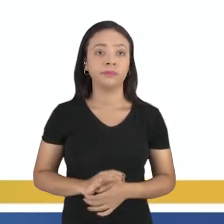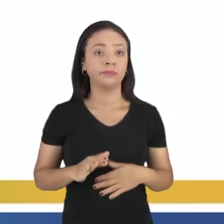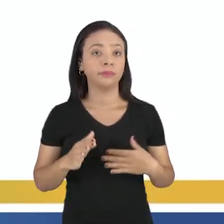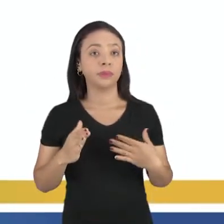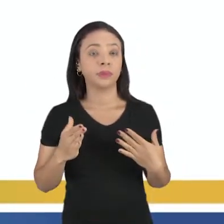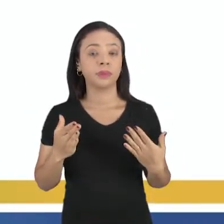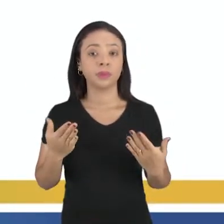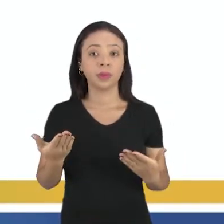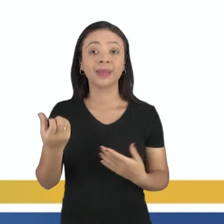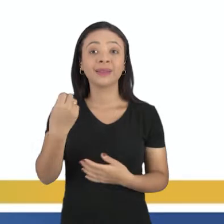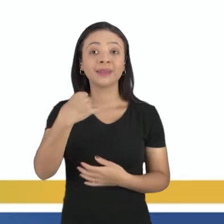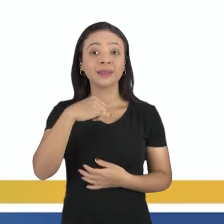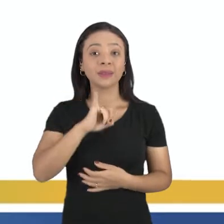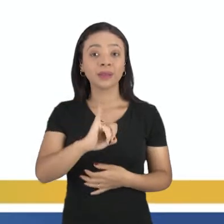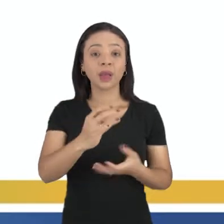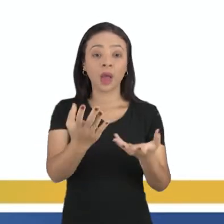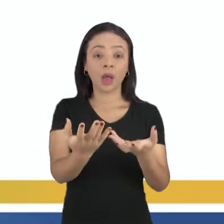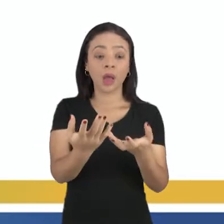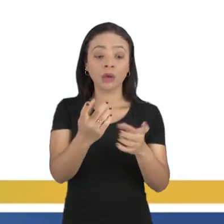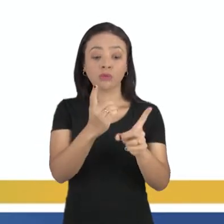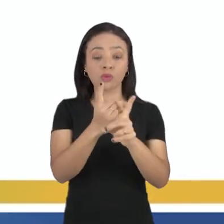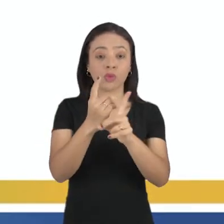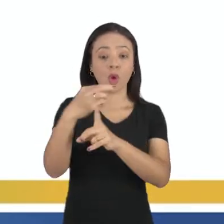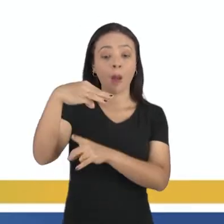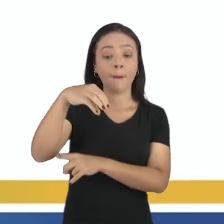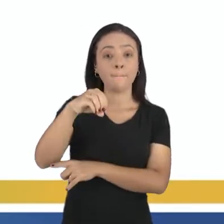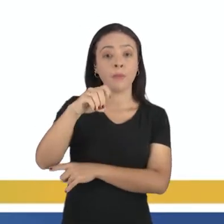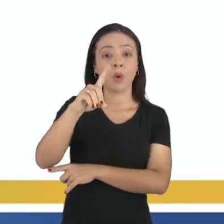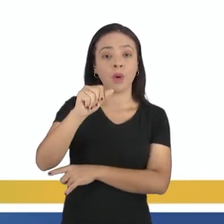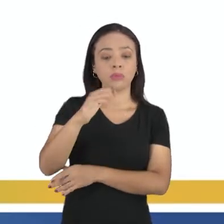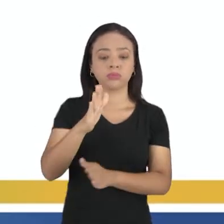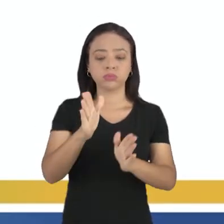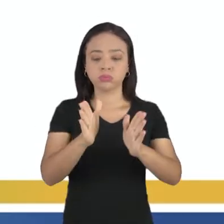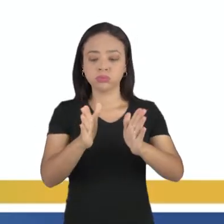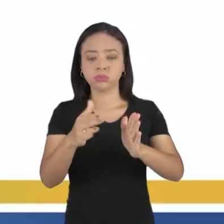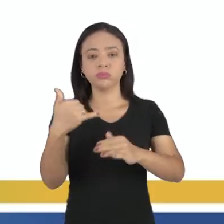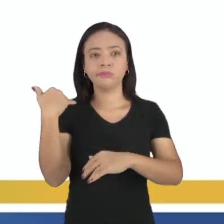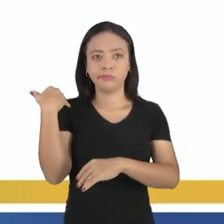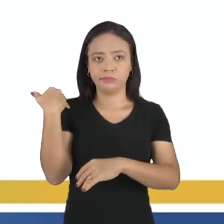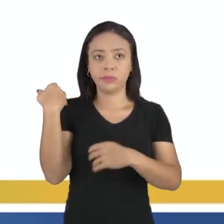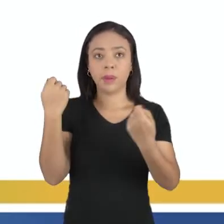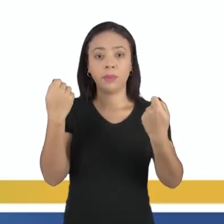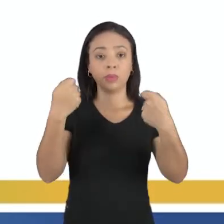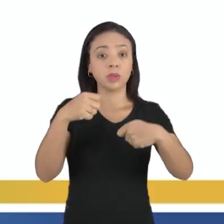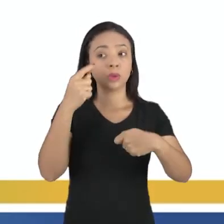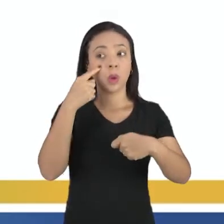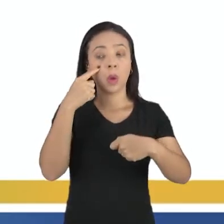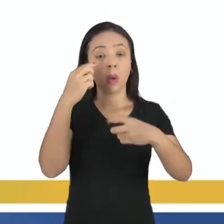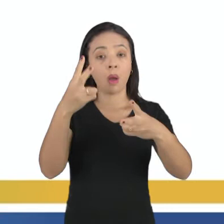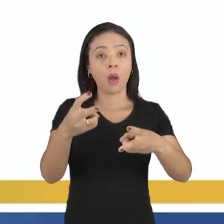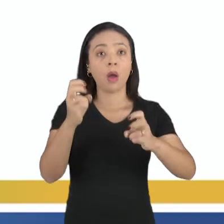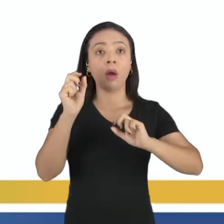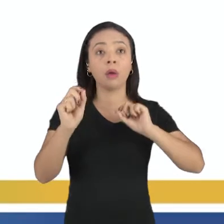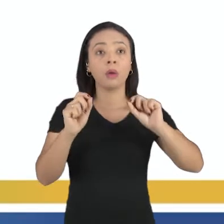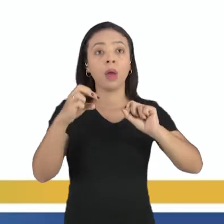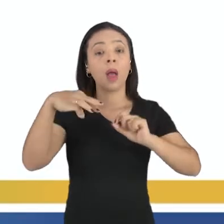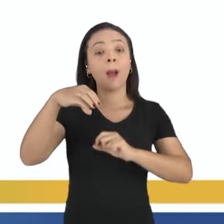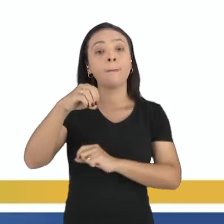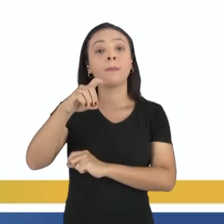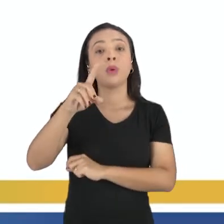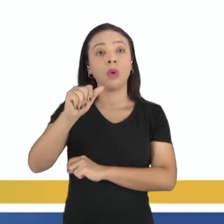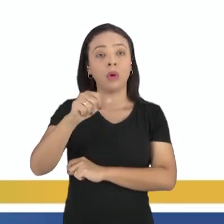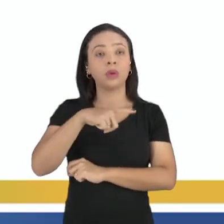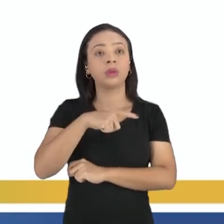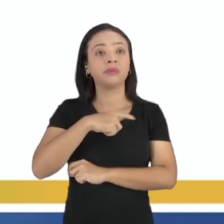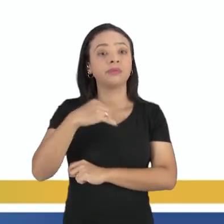Bom, se queremos, né, determinar a moda entre essas idades, né, nós podemos perceber que a moda entre